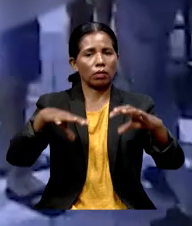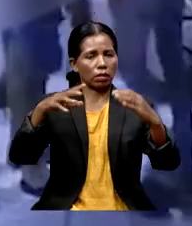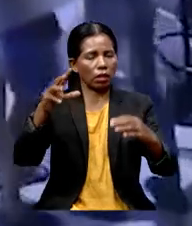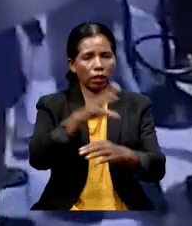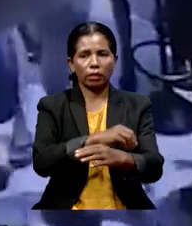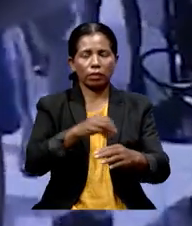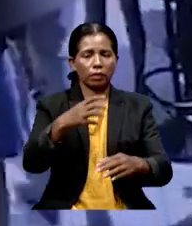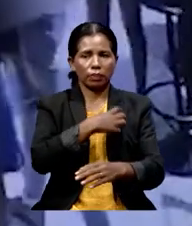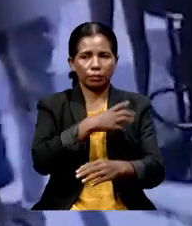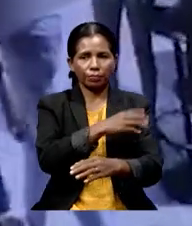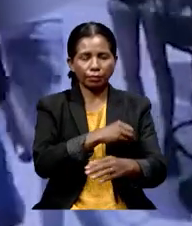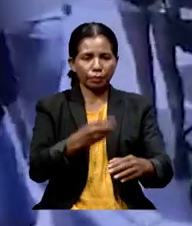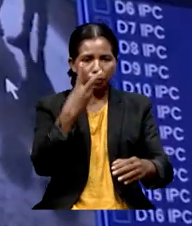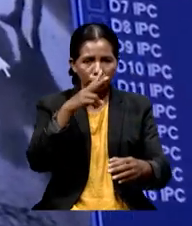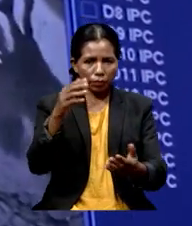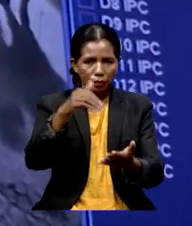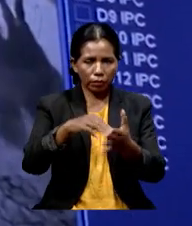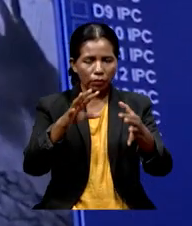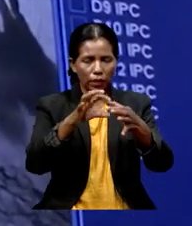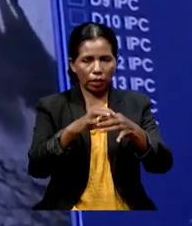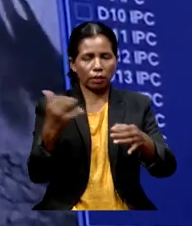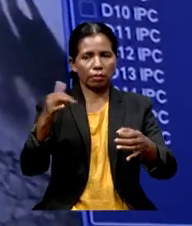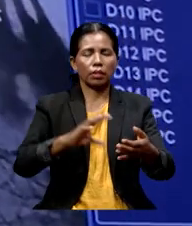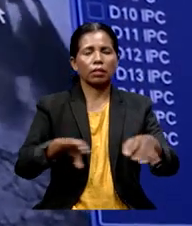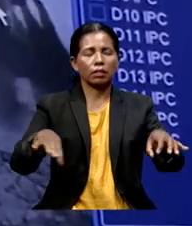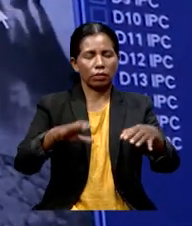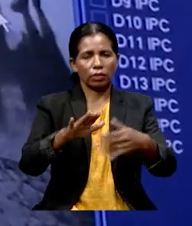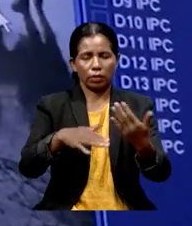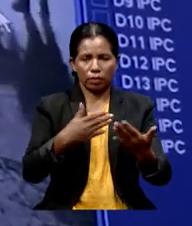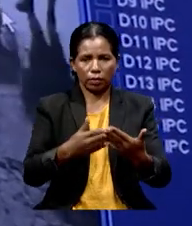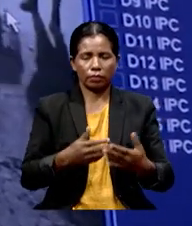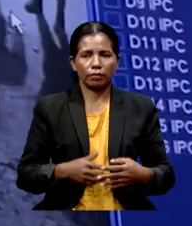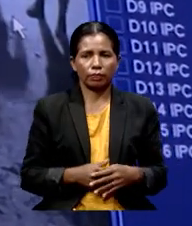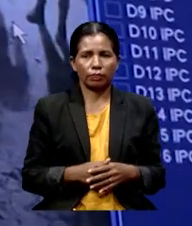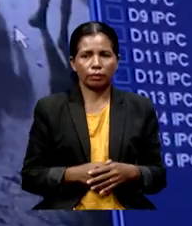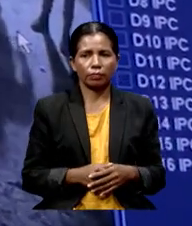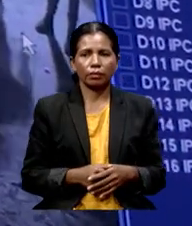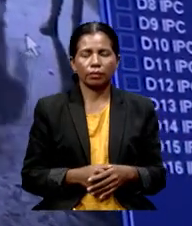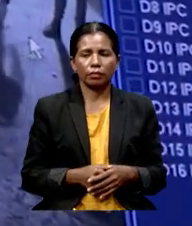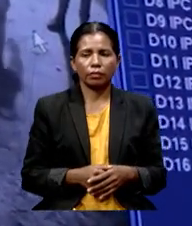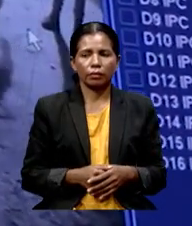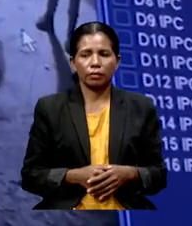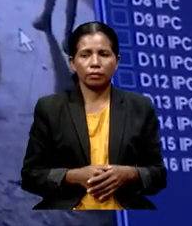Superior Polícia, onde harei fale membro ne desempenho. Bem-vinda, Ximenes, João Carlos Giamen.